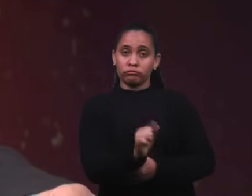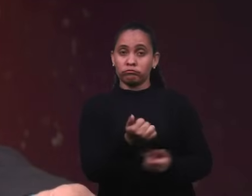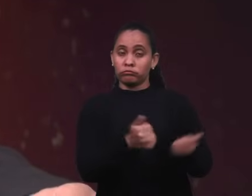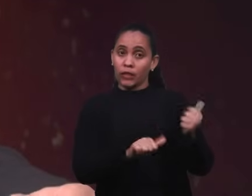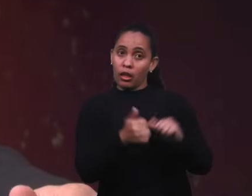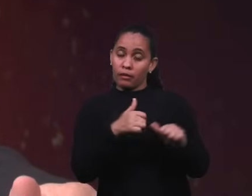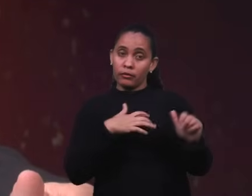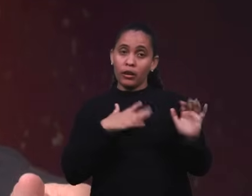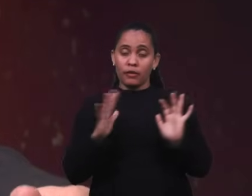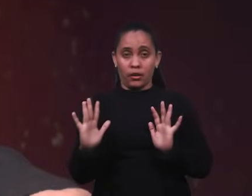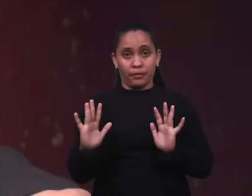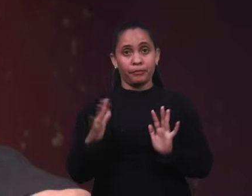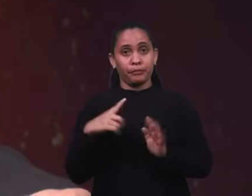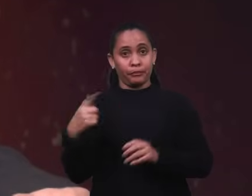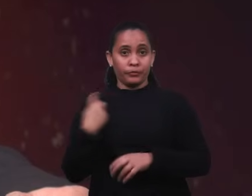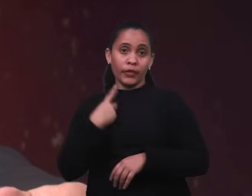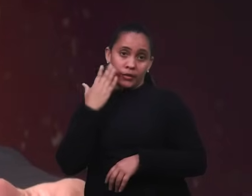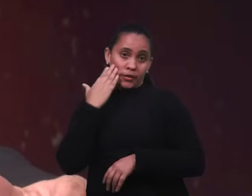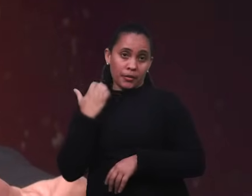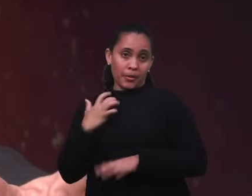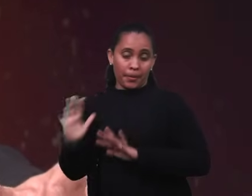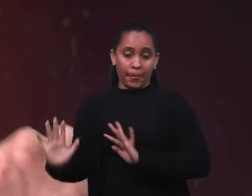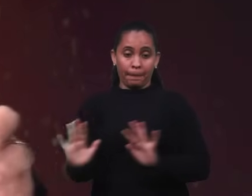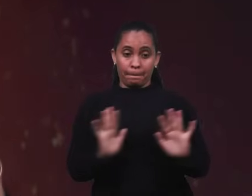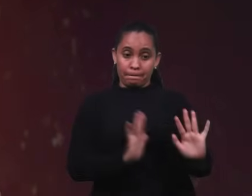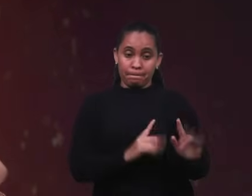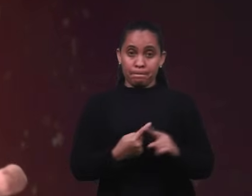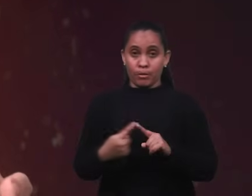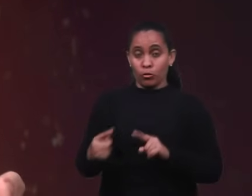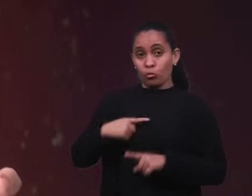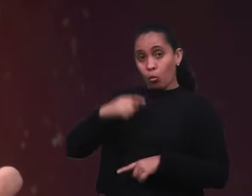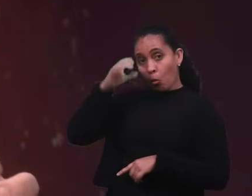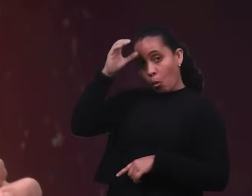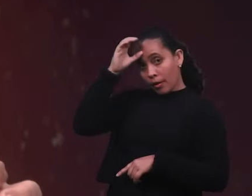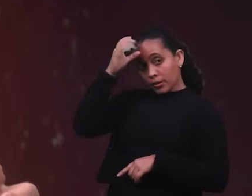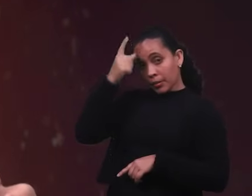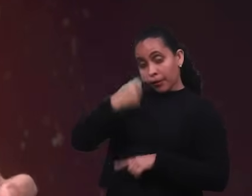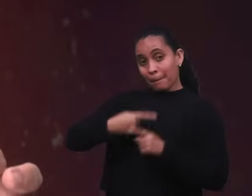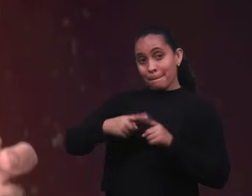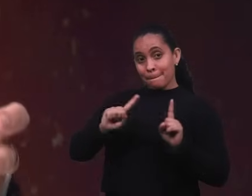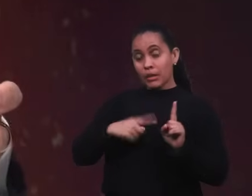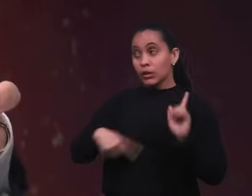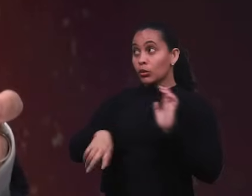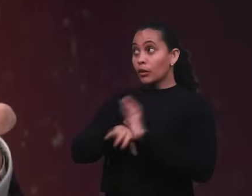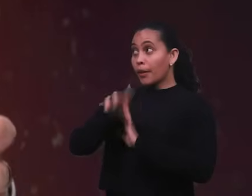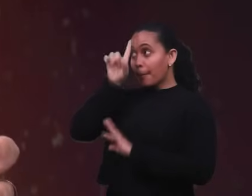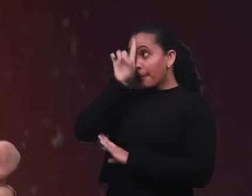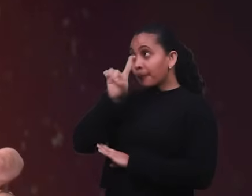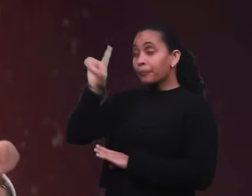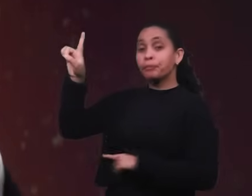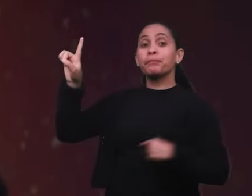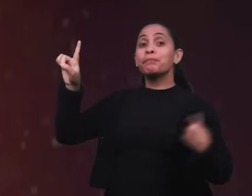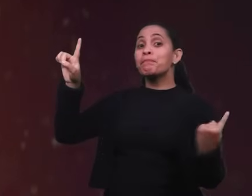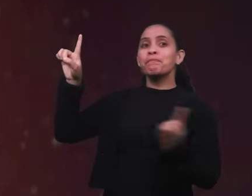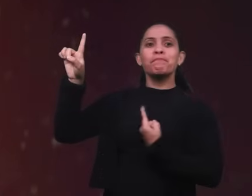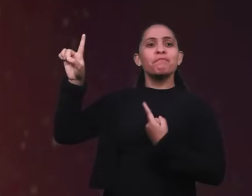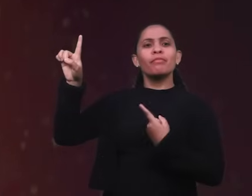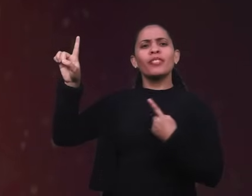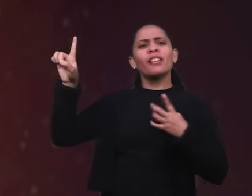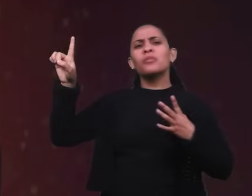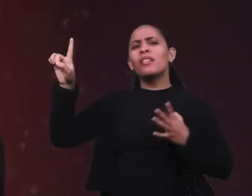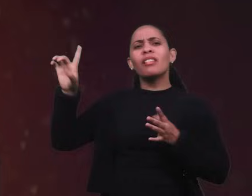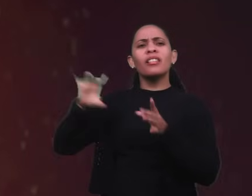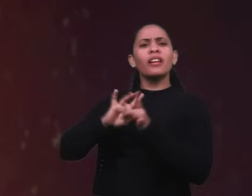né? Essa é a nossa ciência. Mas a gente tem a dificuldade de entender essa onisciência de Deus porque nós somos seres que estamos